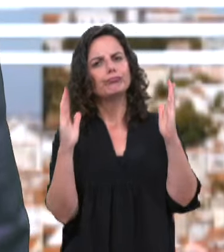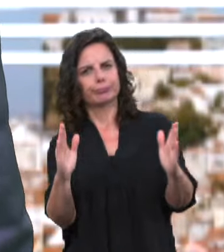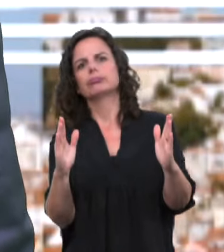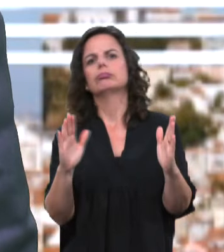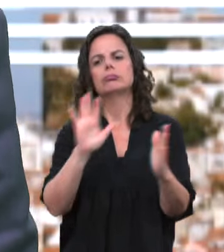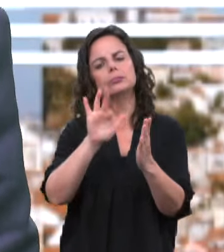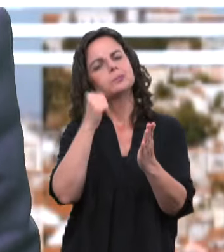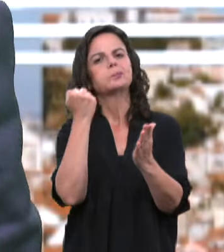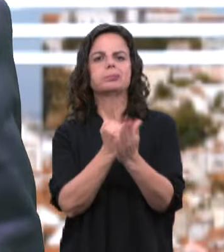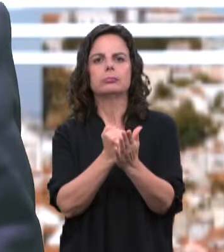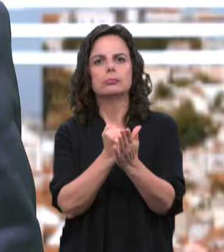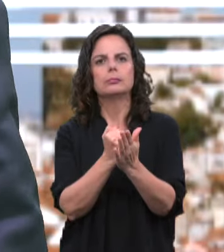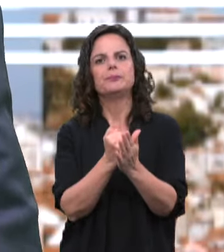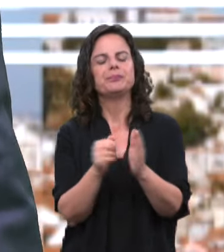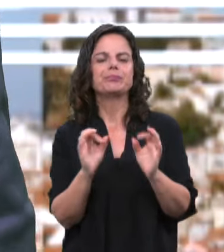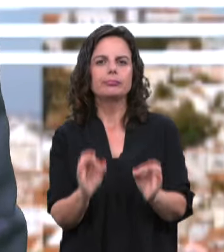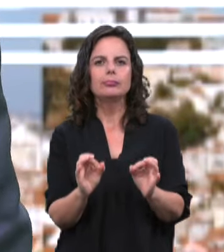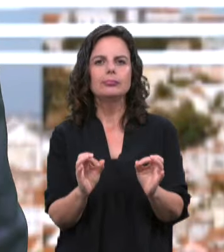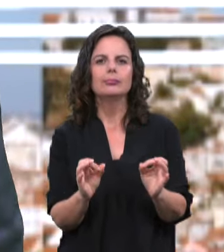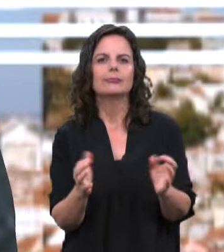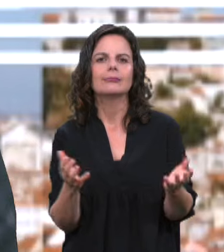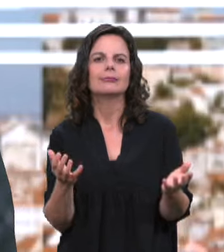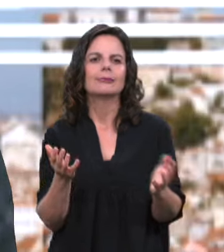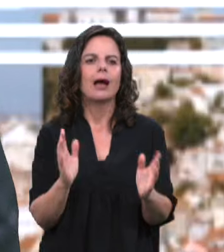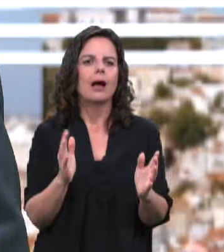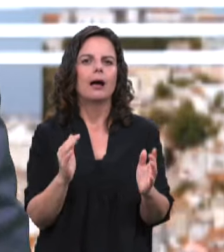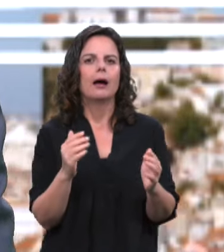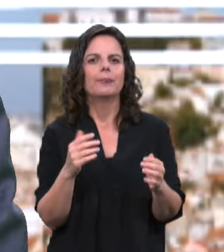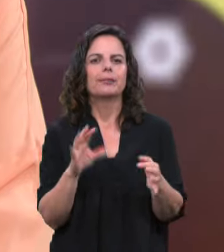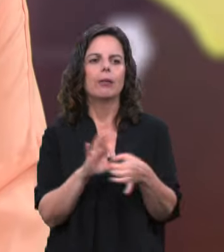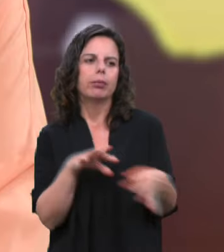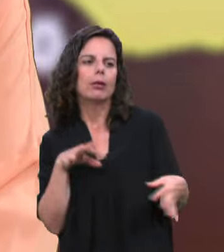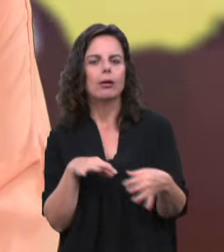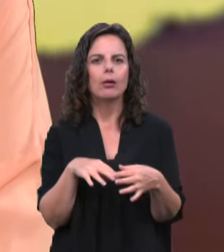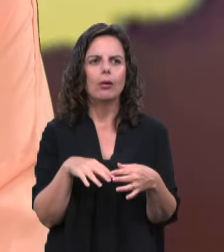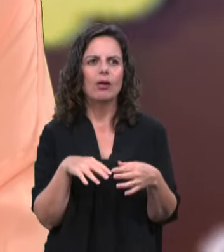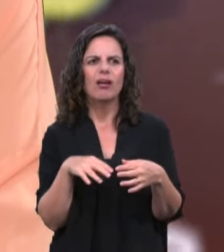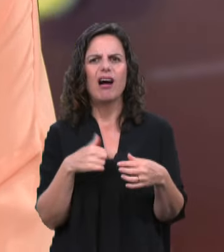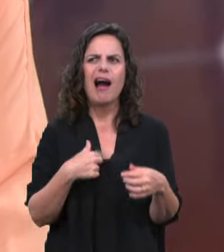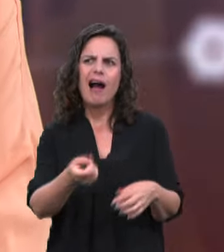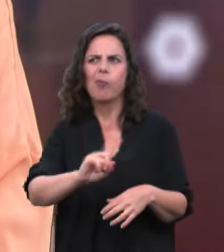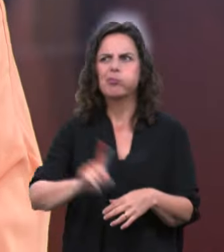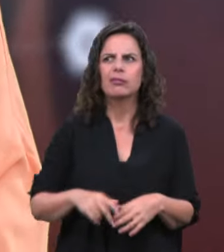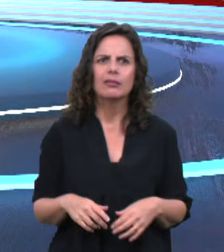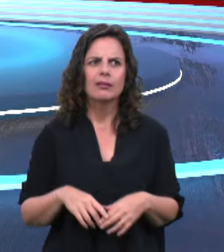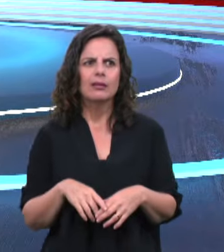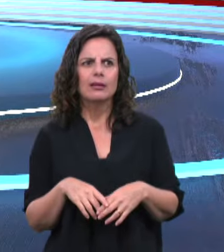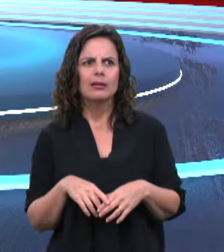que haja, digamos, desconformidades ou dificuldade de os cumprir.